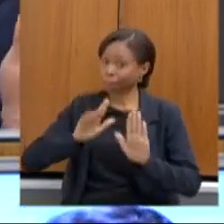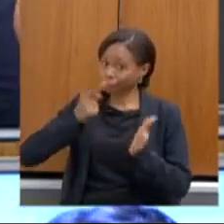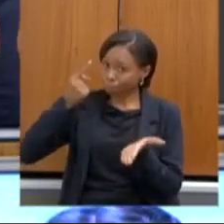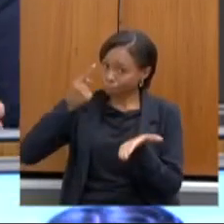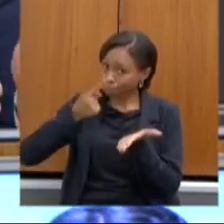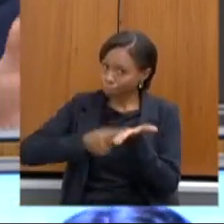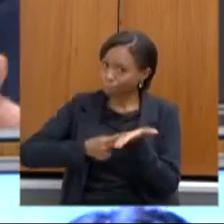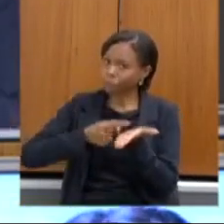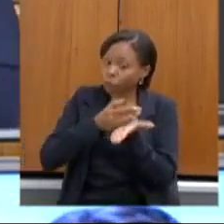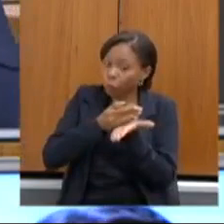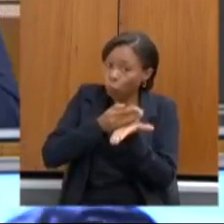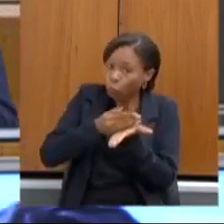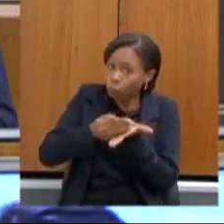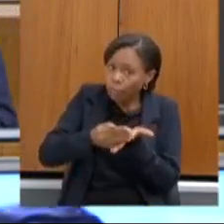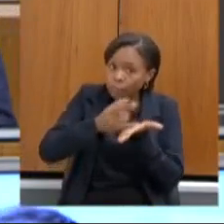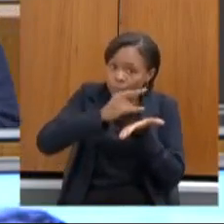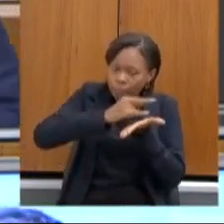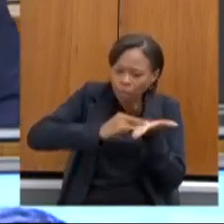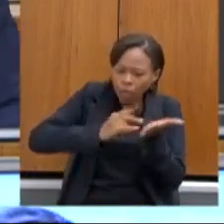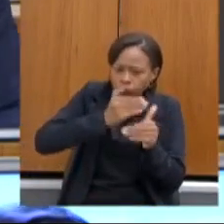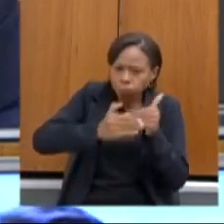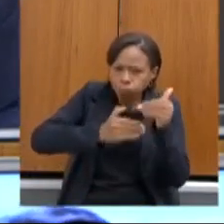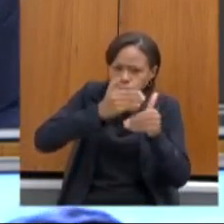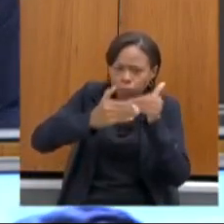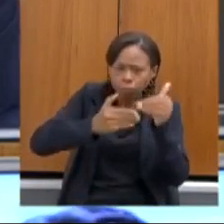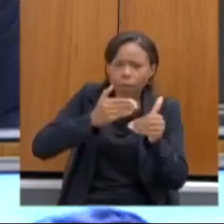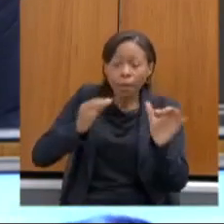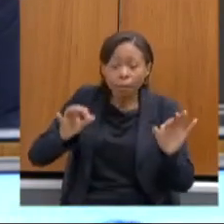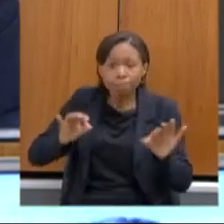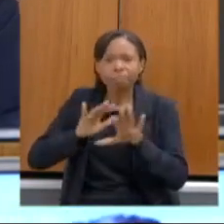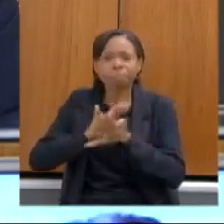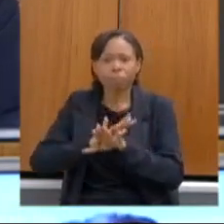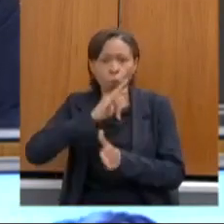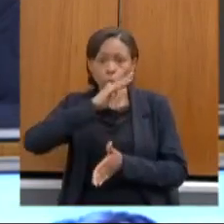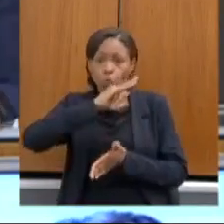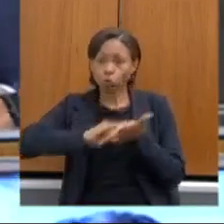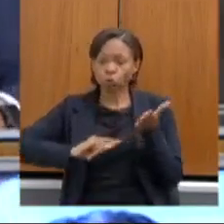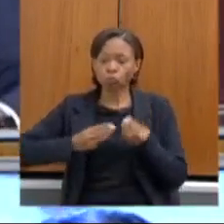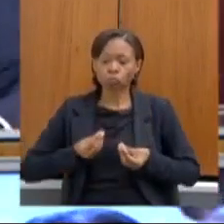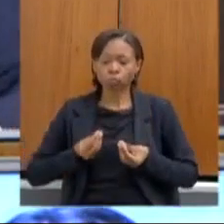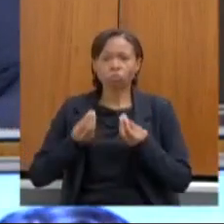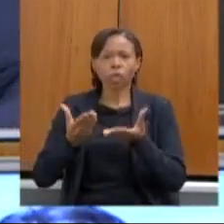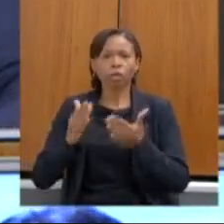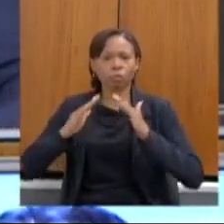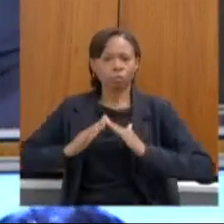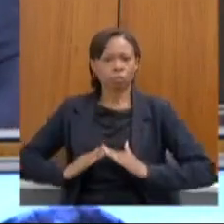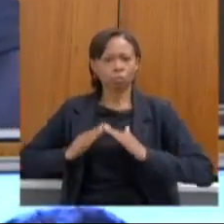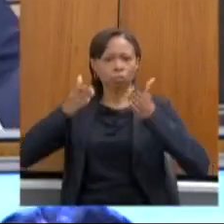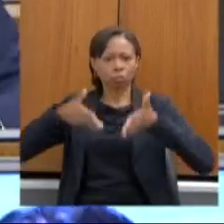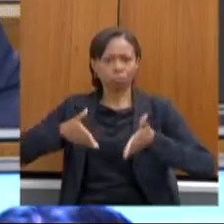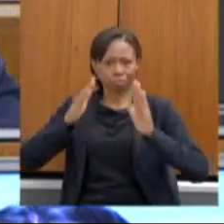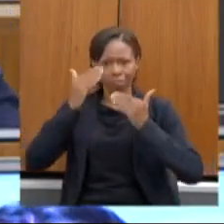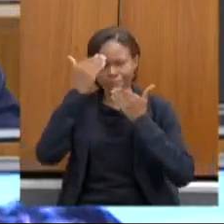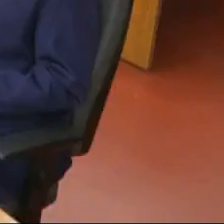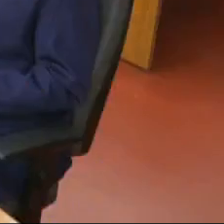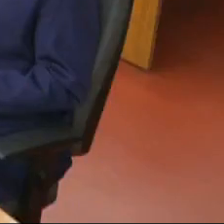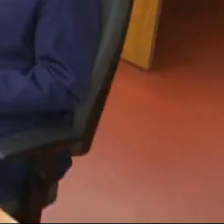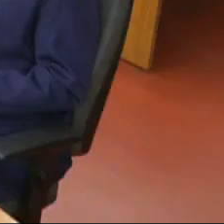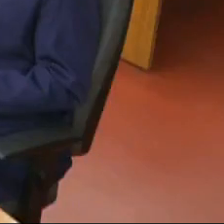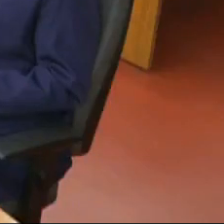compromisso de iniciar e terminar o processo com a titulação de seus moradores obrigado